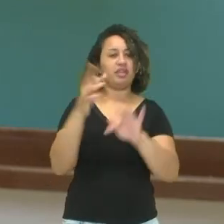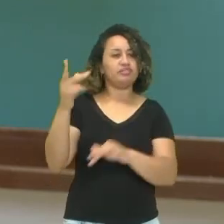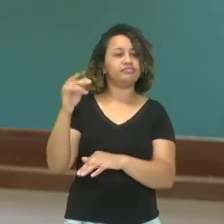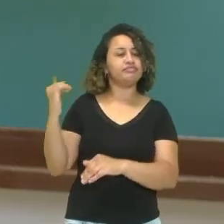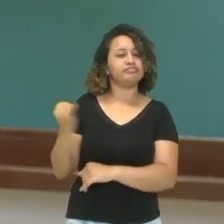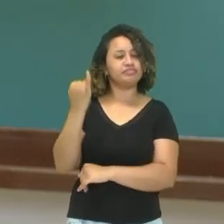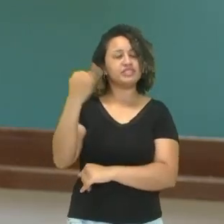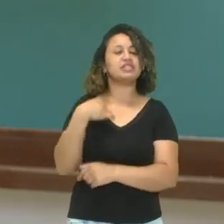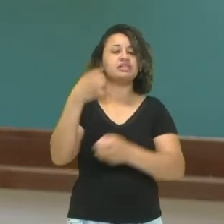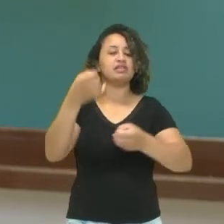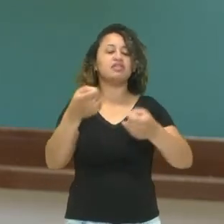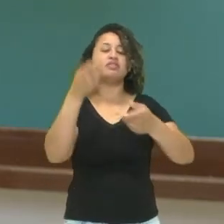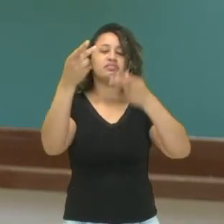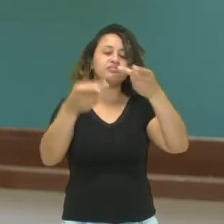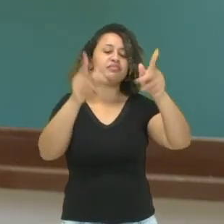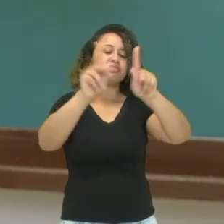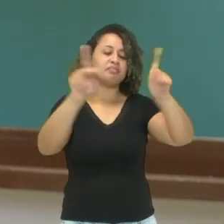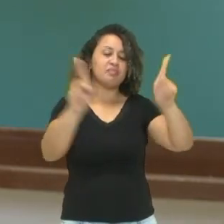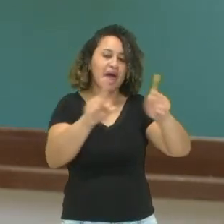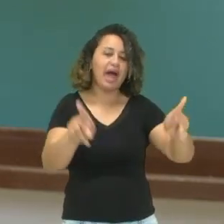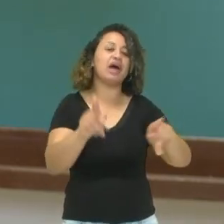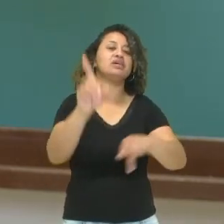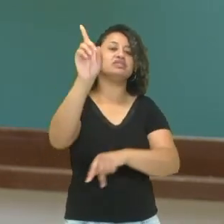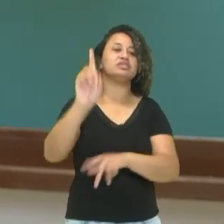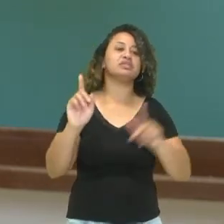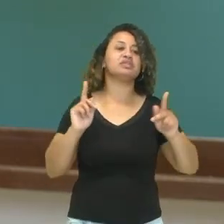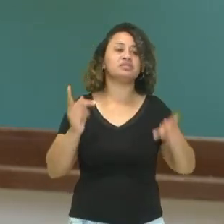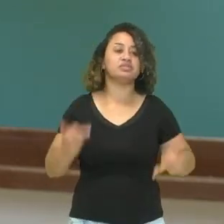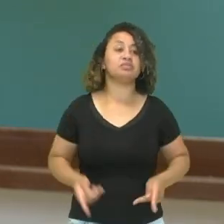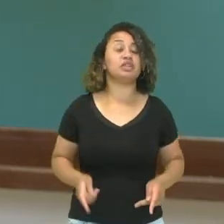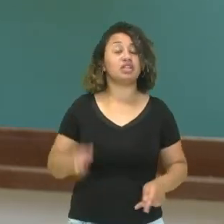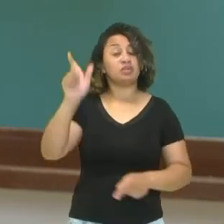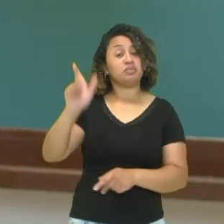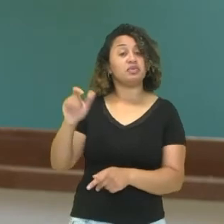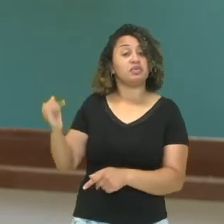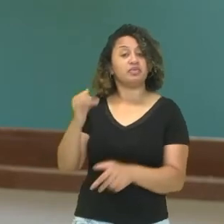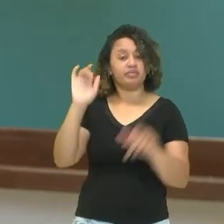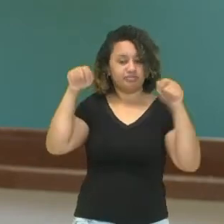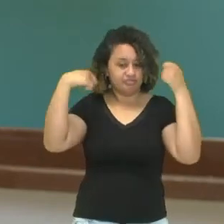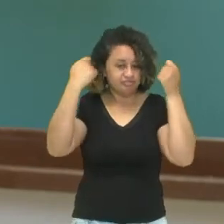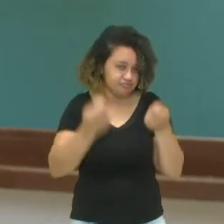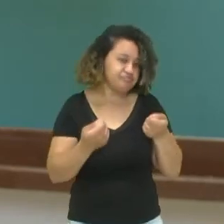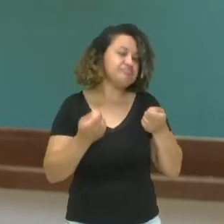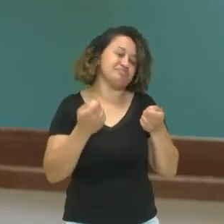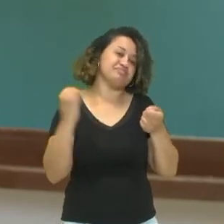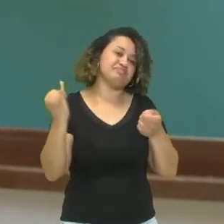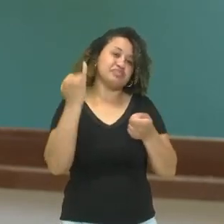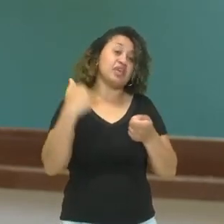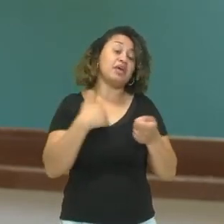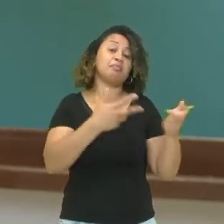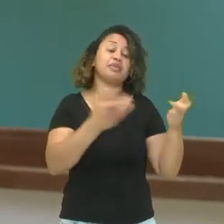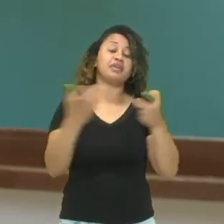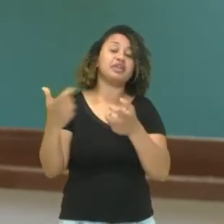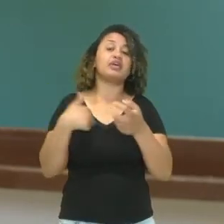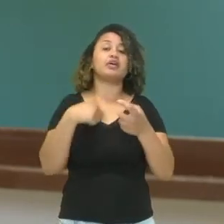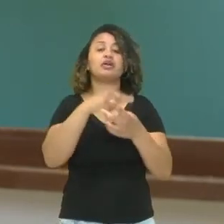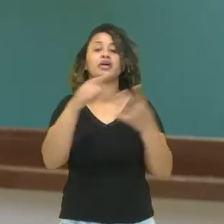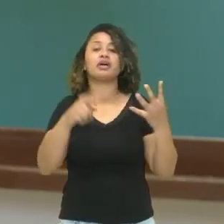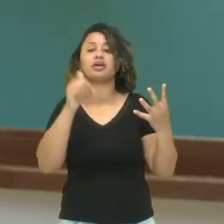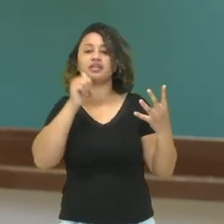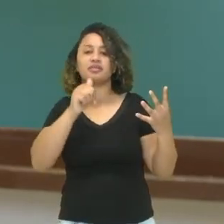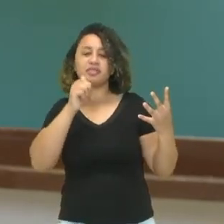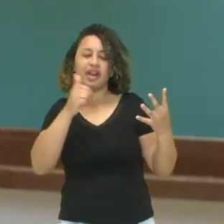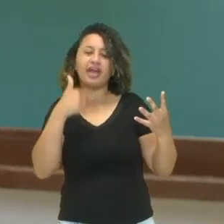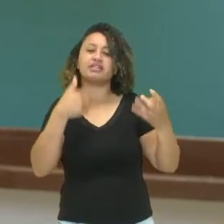sobre a paz, sobre os direitos humanos, é uma personalidade destacada. E percebam que as mulheres que eu citei aqui, além de